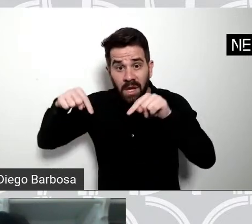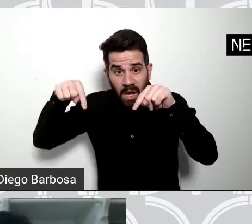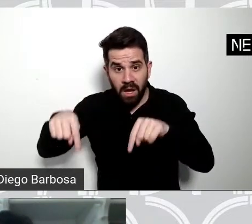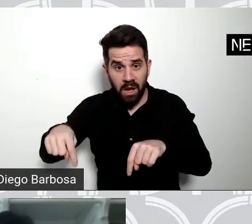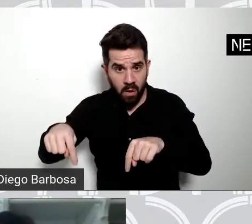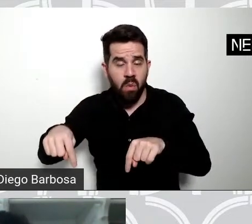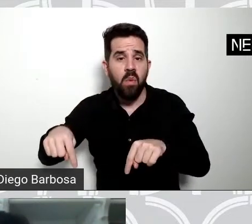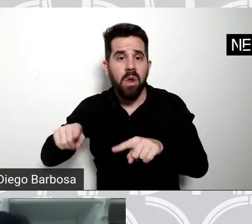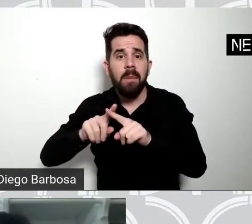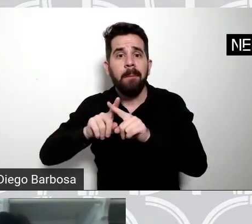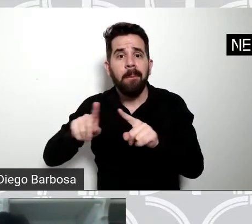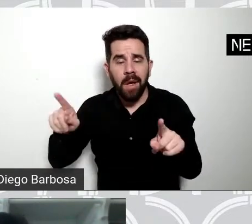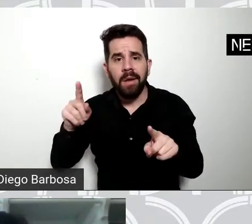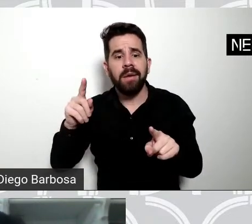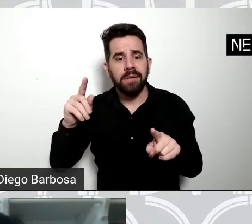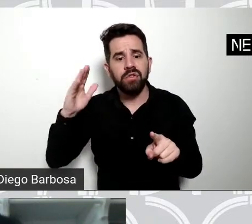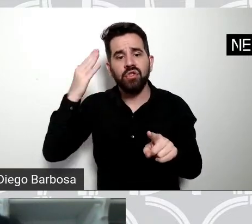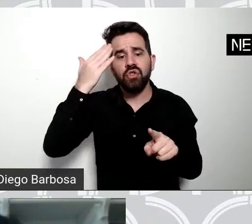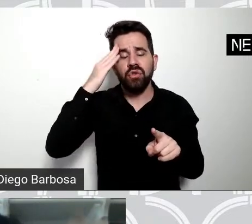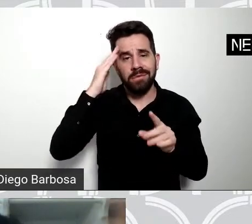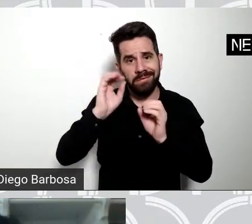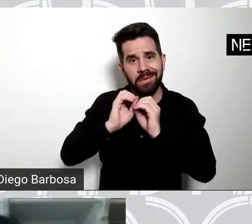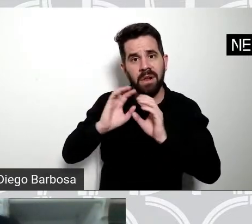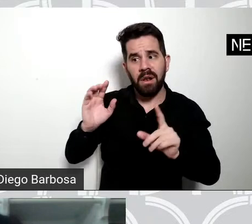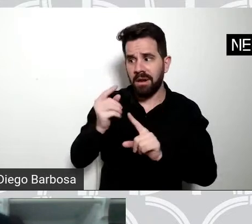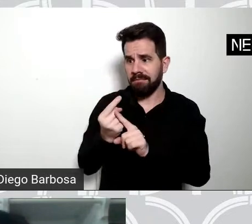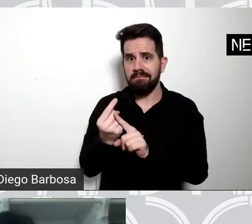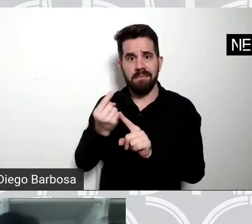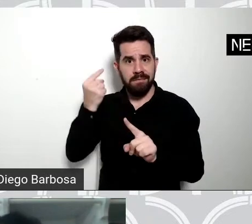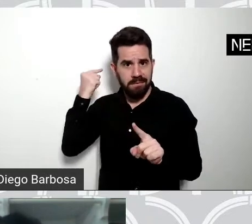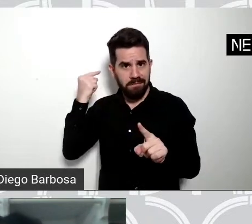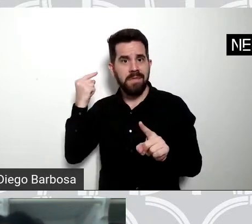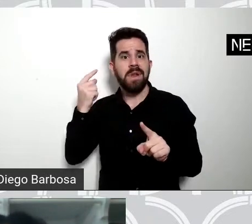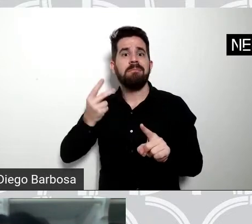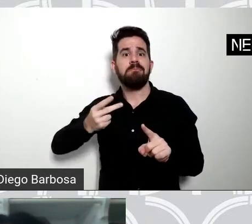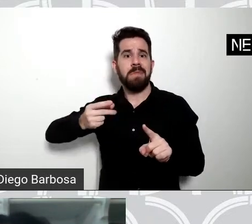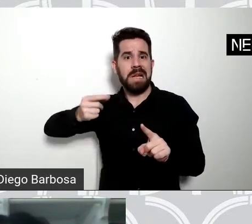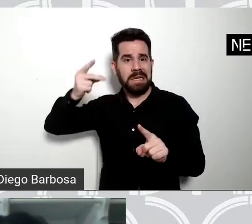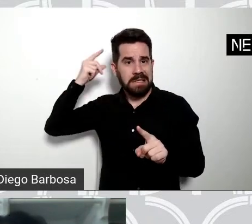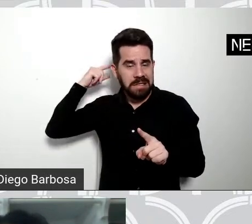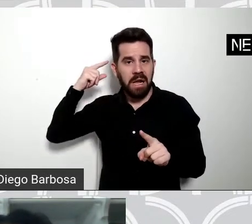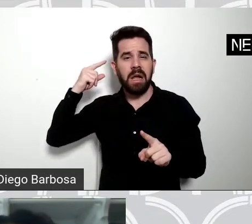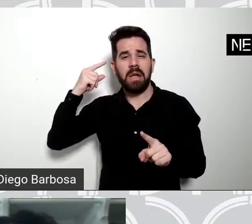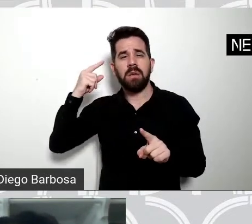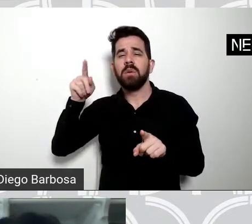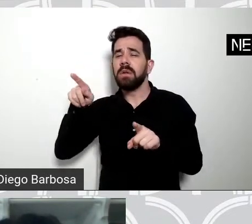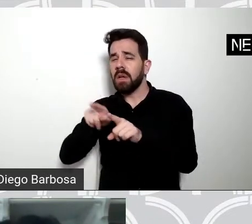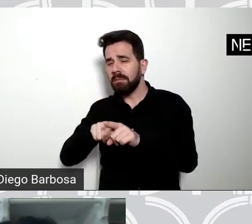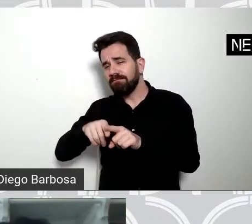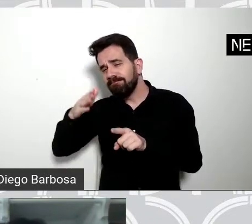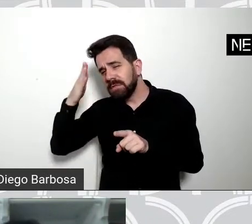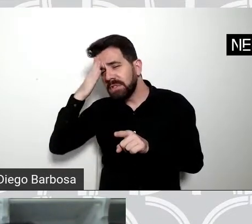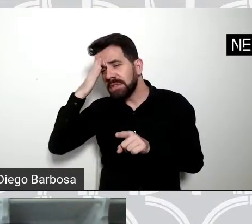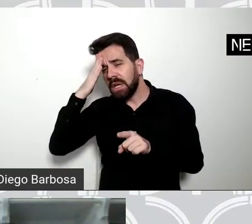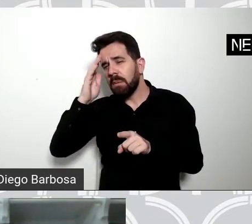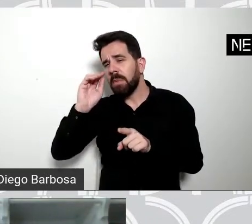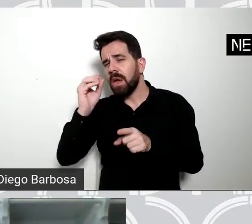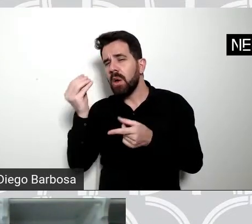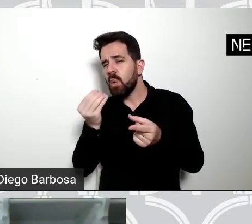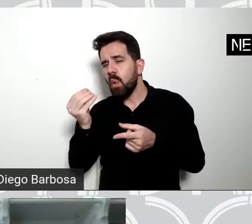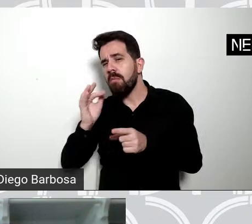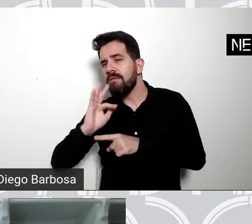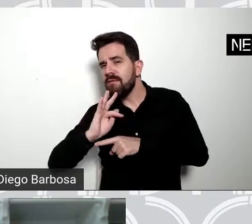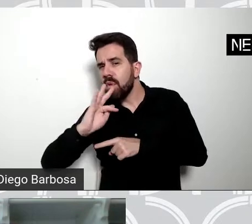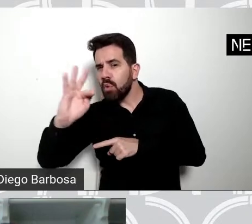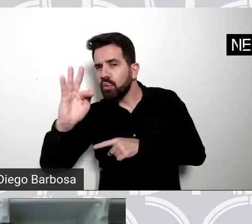também entende o que é o passado e quer entender e prever o futuro, né?